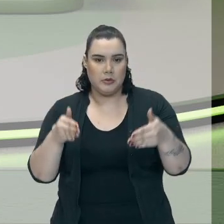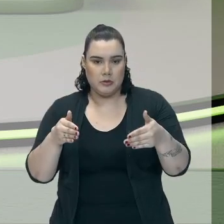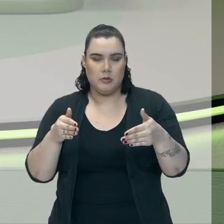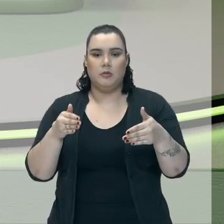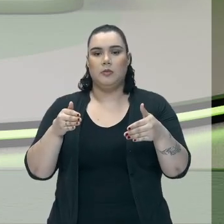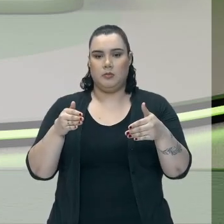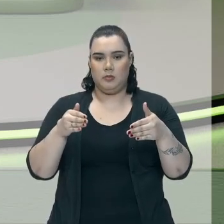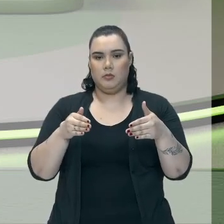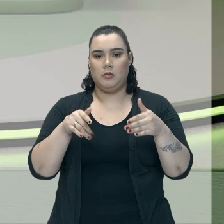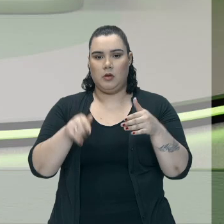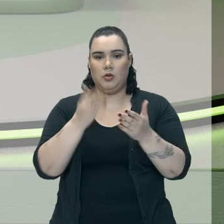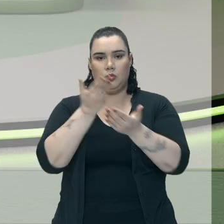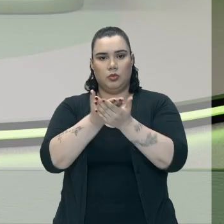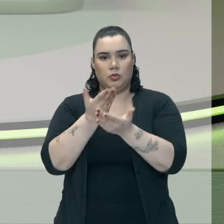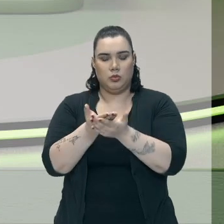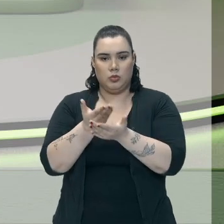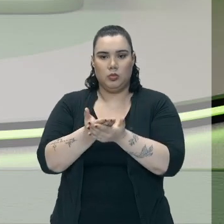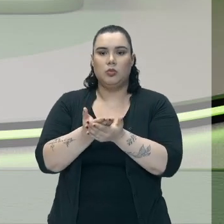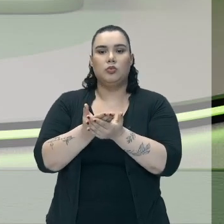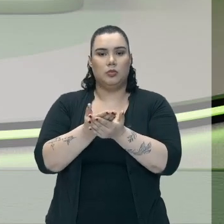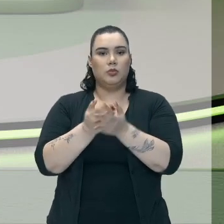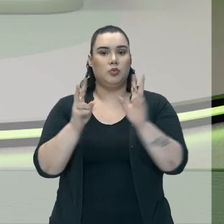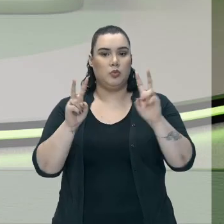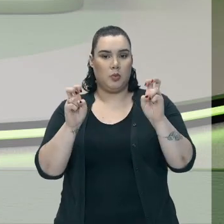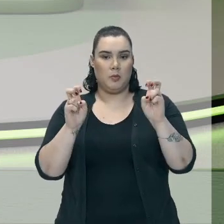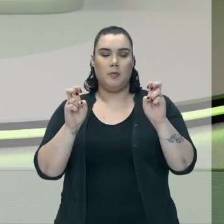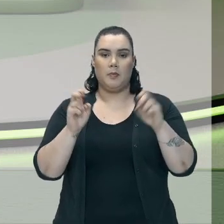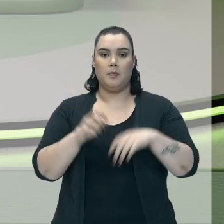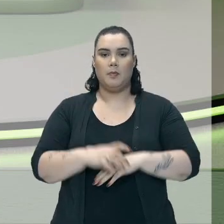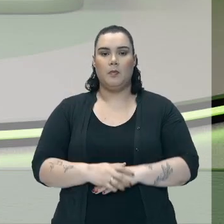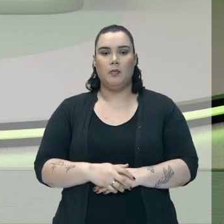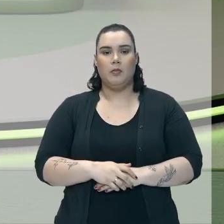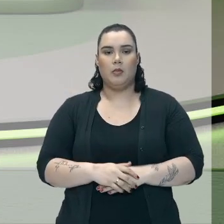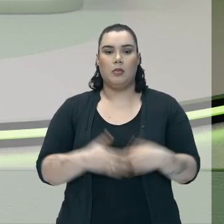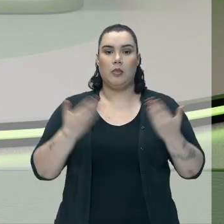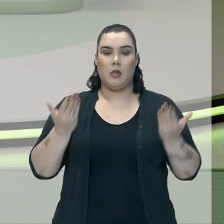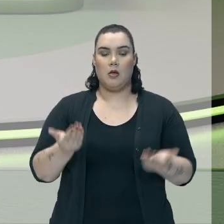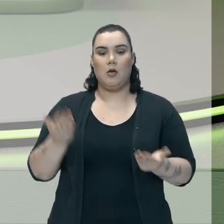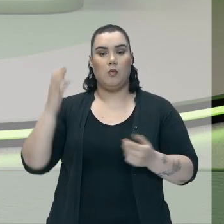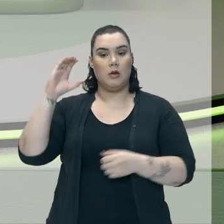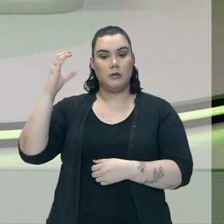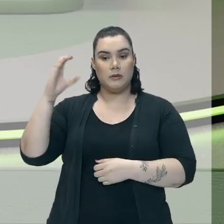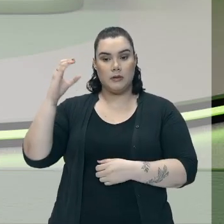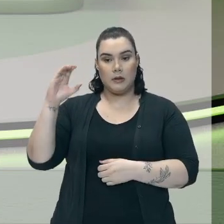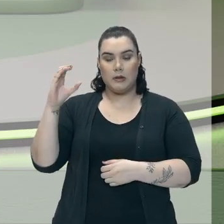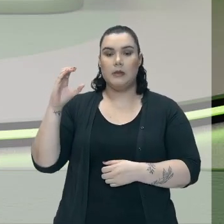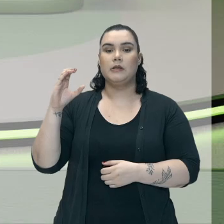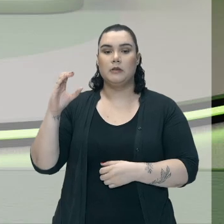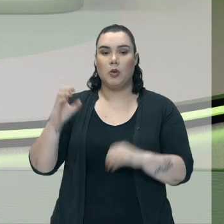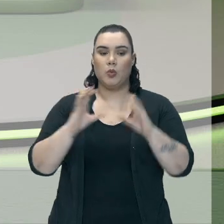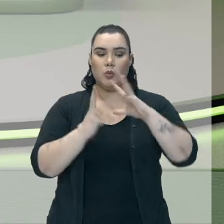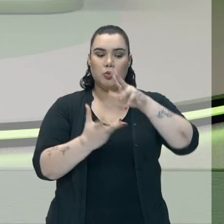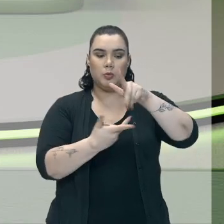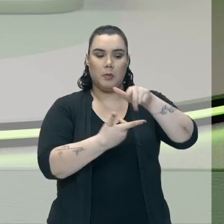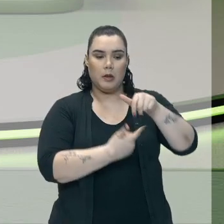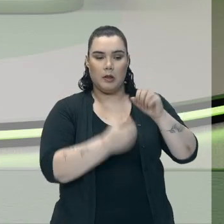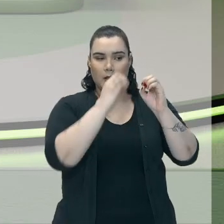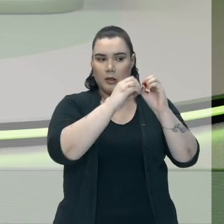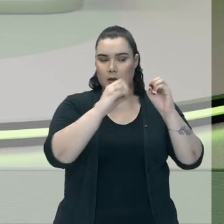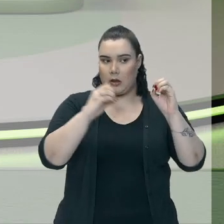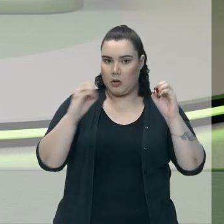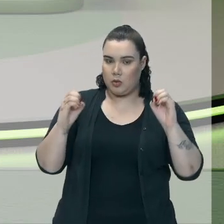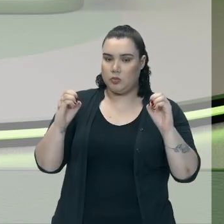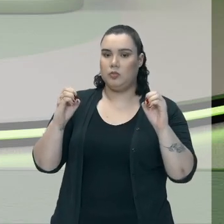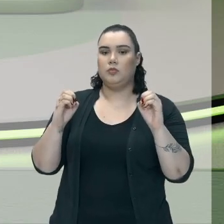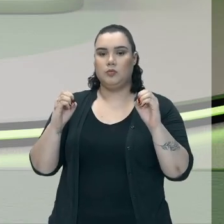especificamente com o estudo dos planetas. Então, a ciência planetária ou